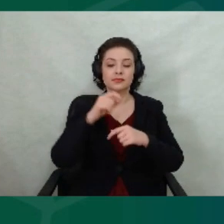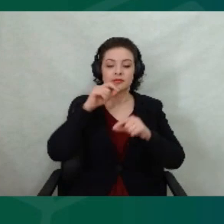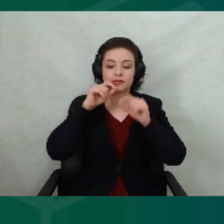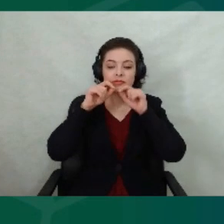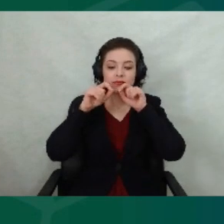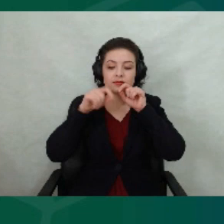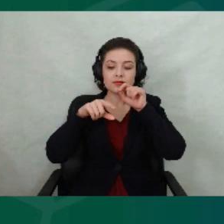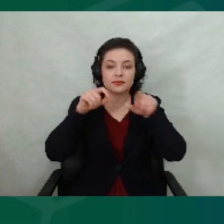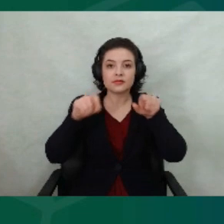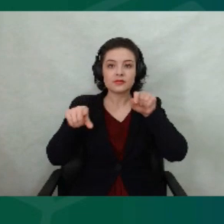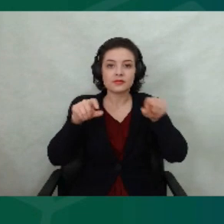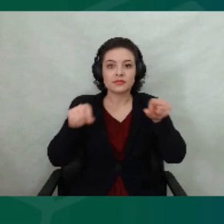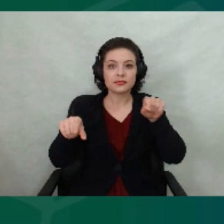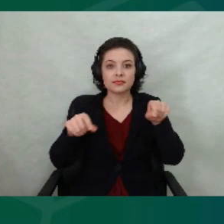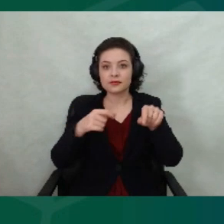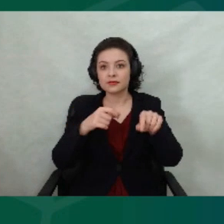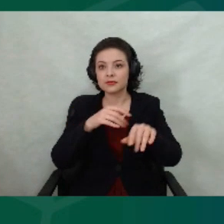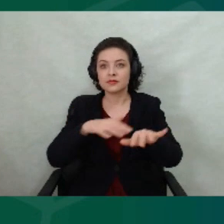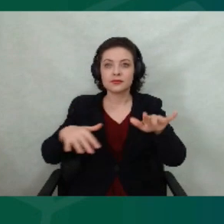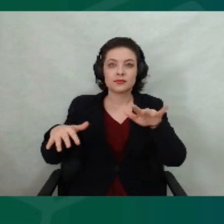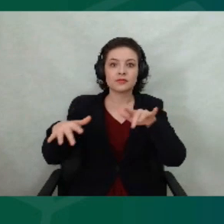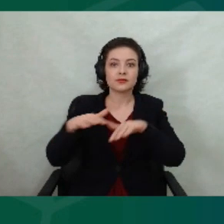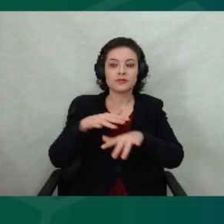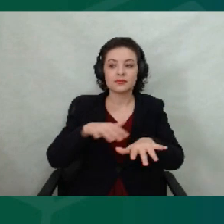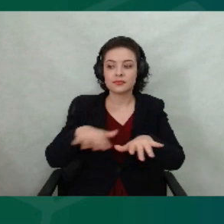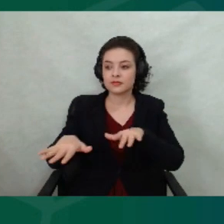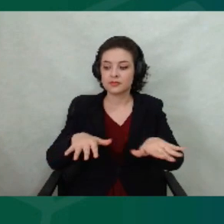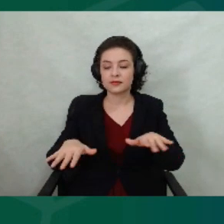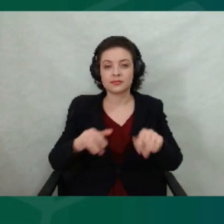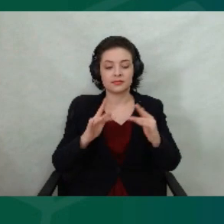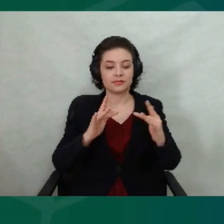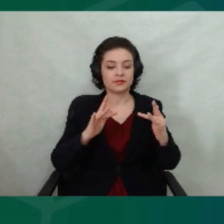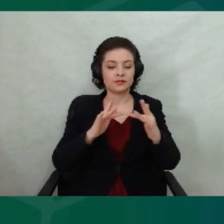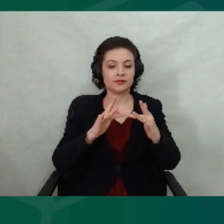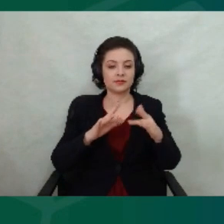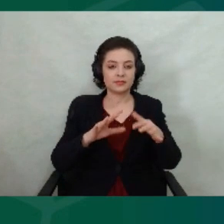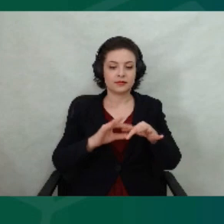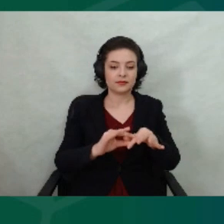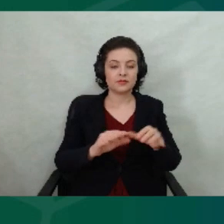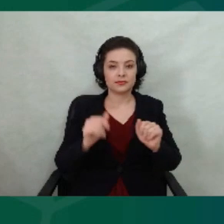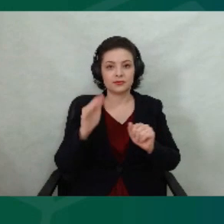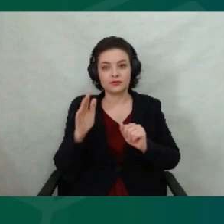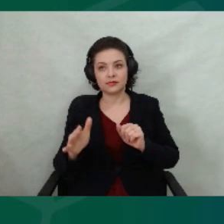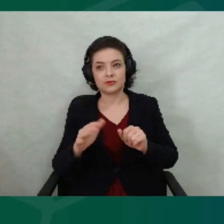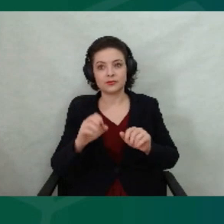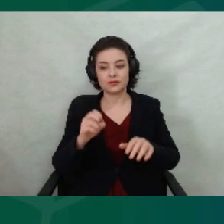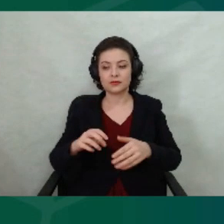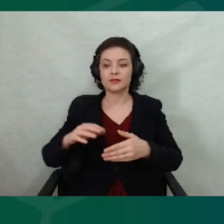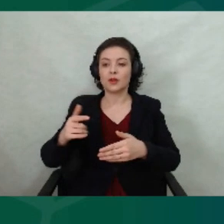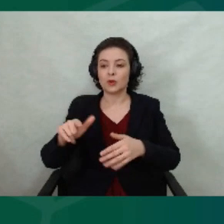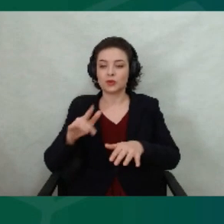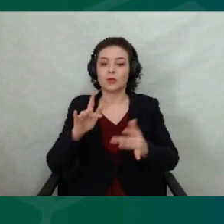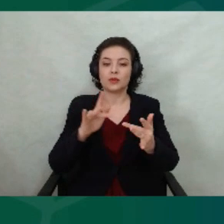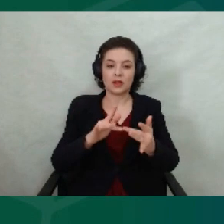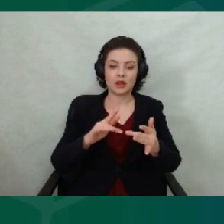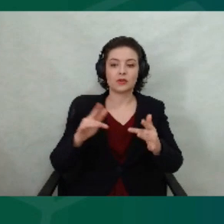Uma forma de transmissão, que ela pode ser por contato, e esse contato ele pode ser direto ou indireto. O contato indireto é aquele quando a gente entra